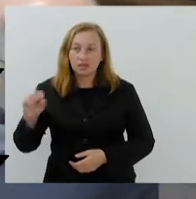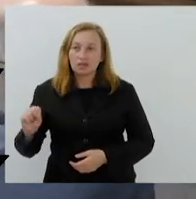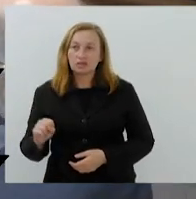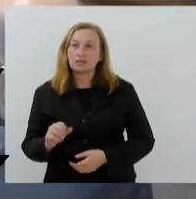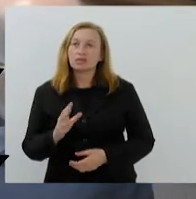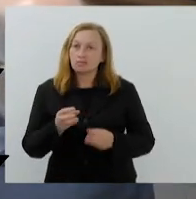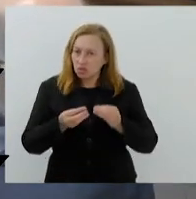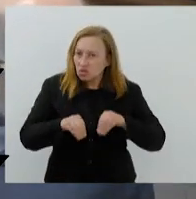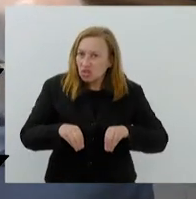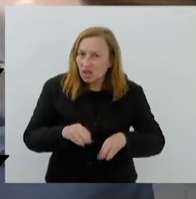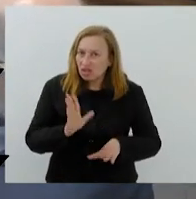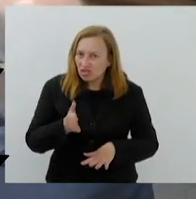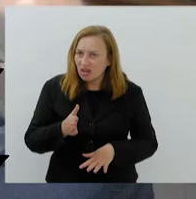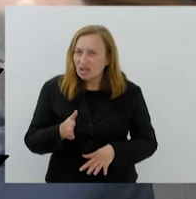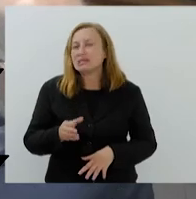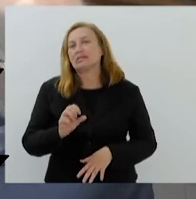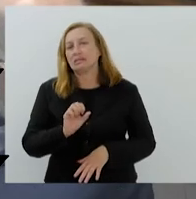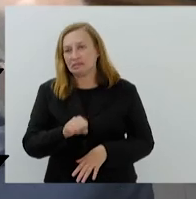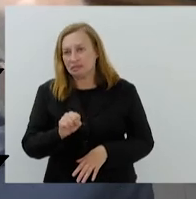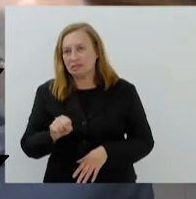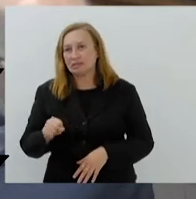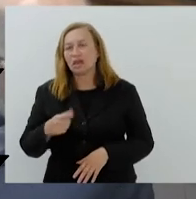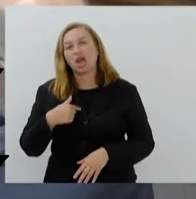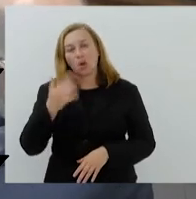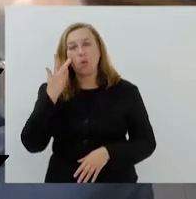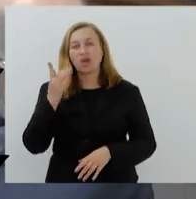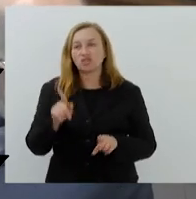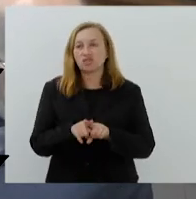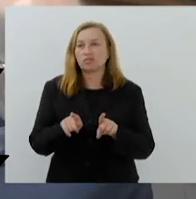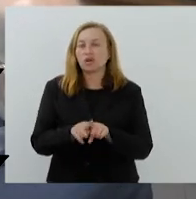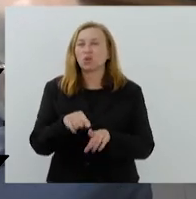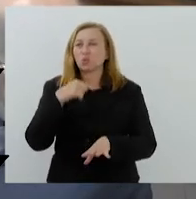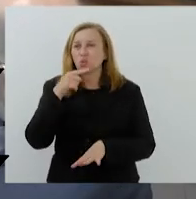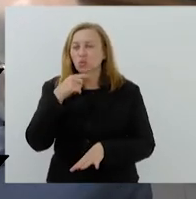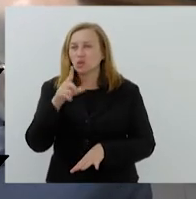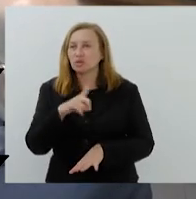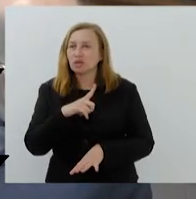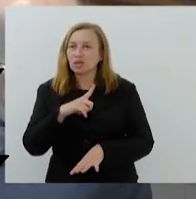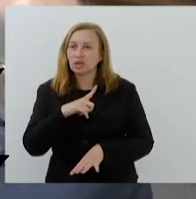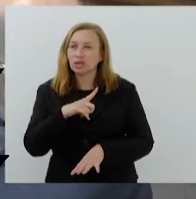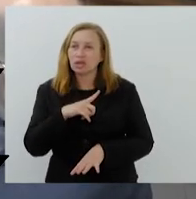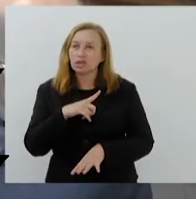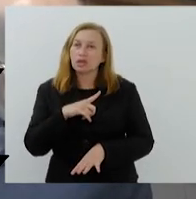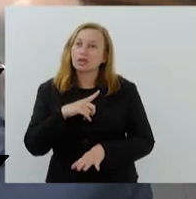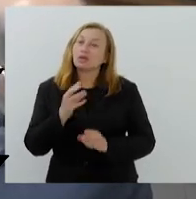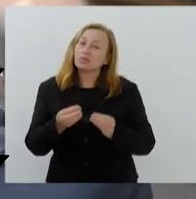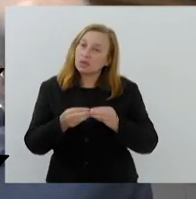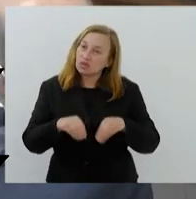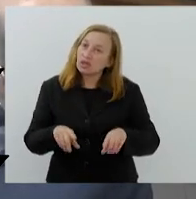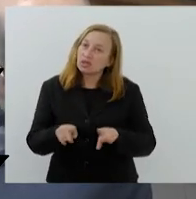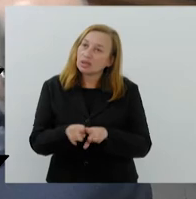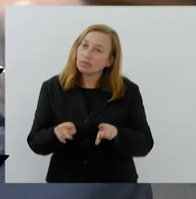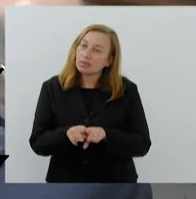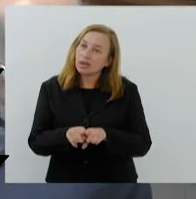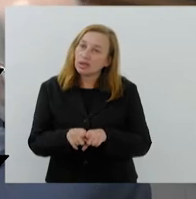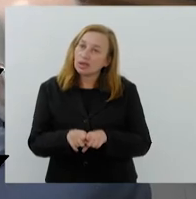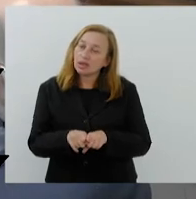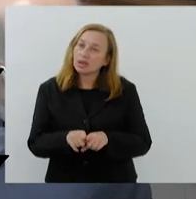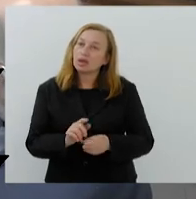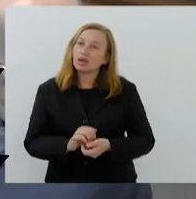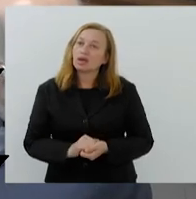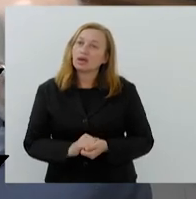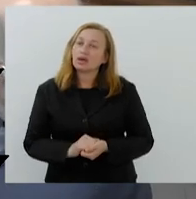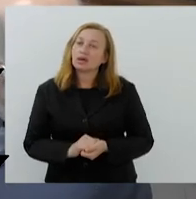prejudicado? Acho que sim. Eu também acho que sim. Eu teria uma dúvida que fica também prejudicada, já que o projeto é